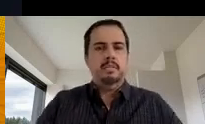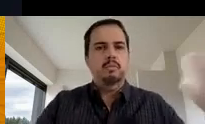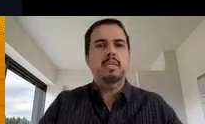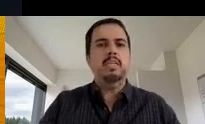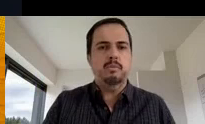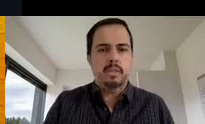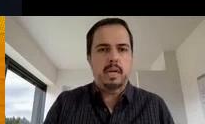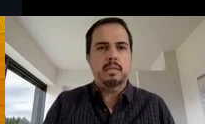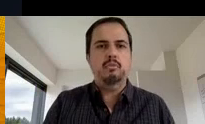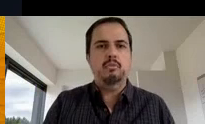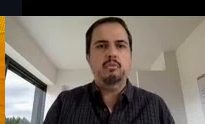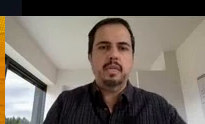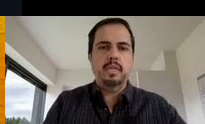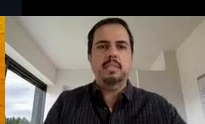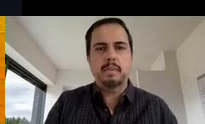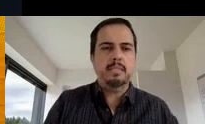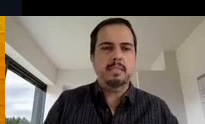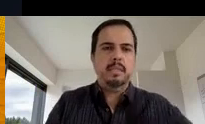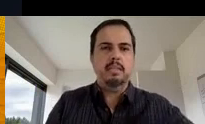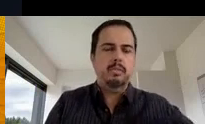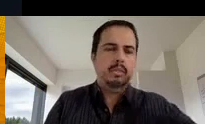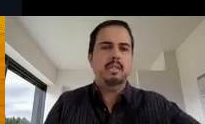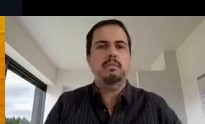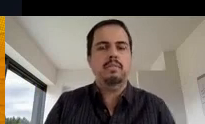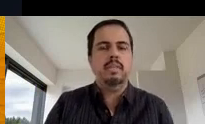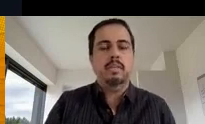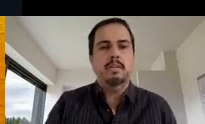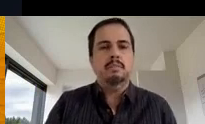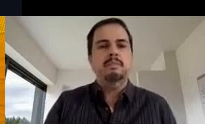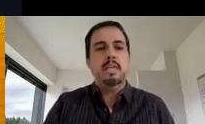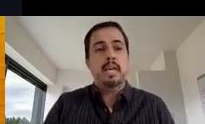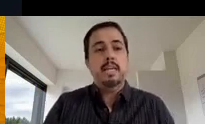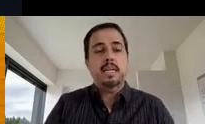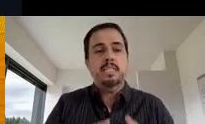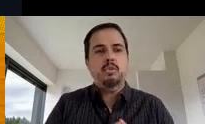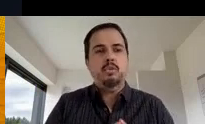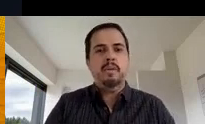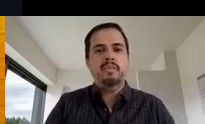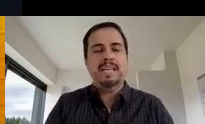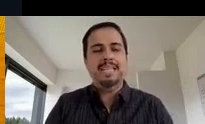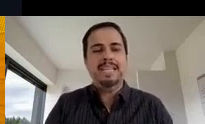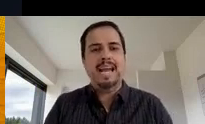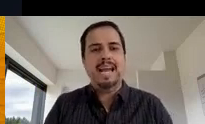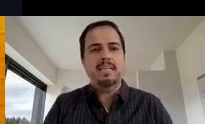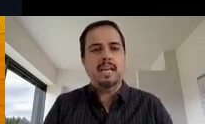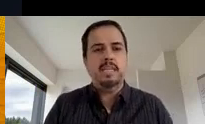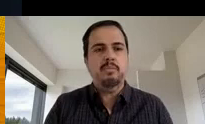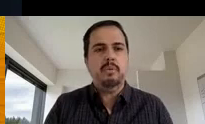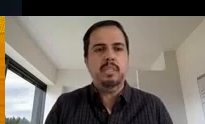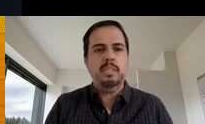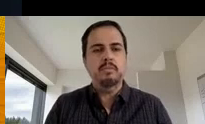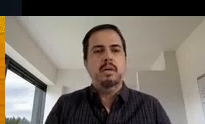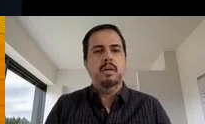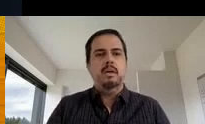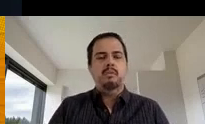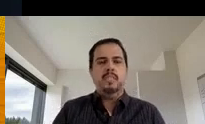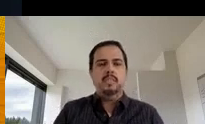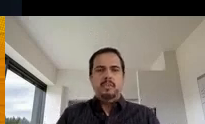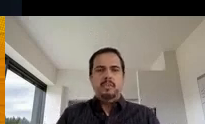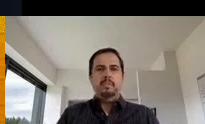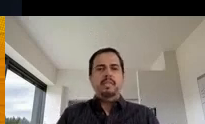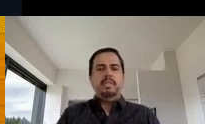ambiente, no mínimo, tá? No mínimo. Tem ambiente que é mais, tem ambiente que é 80, 90. E aí a gente começa a falar da nata aqui, ativo